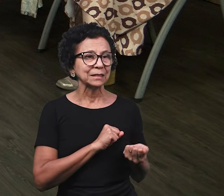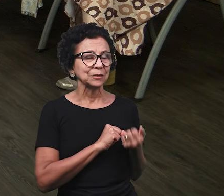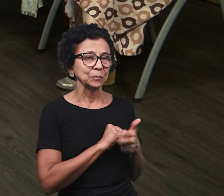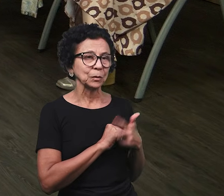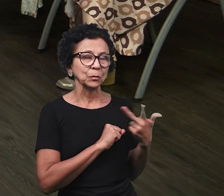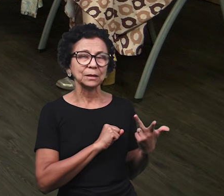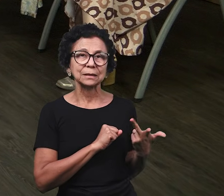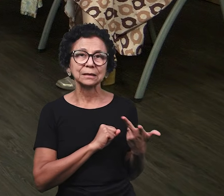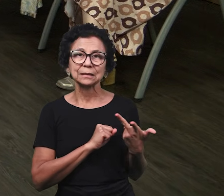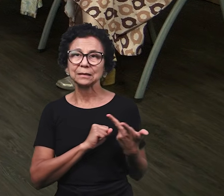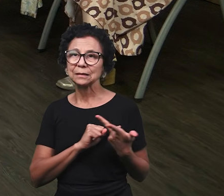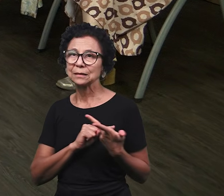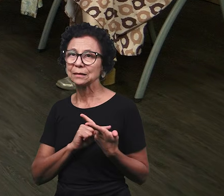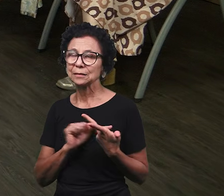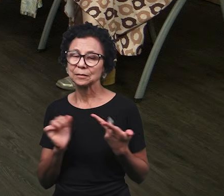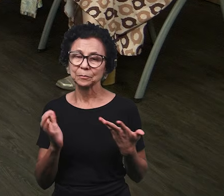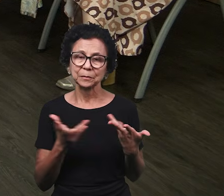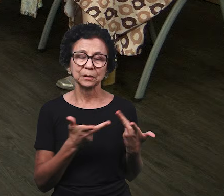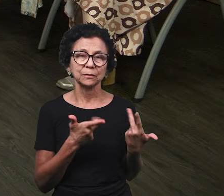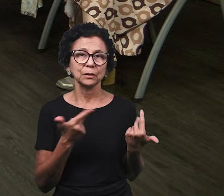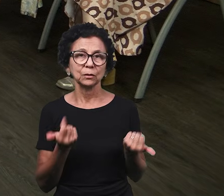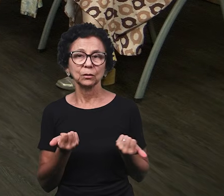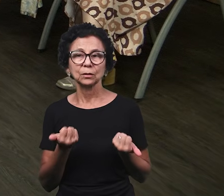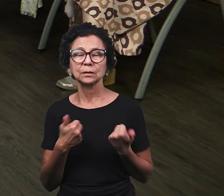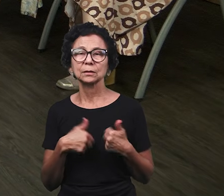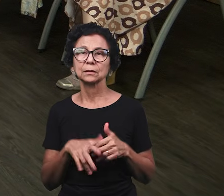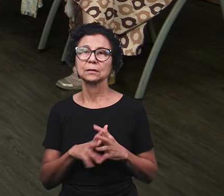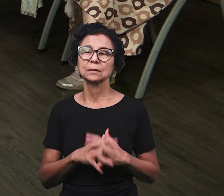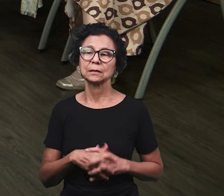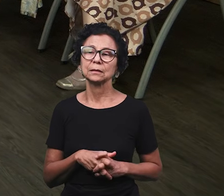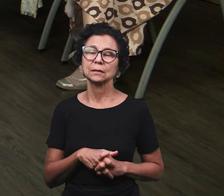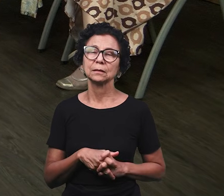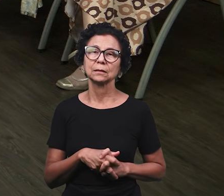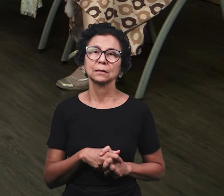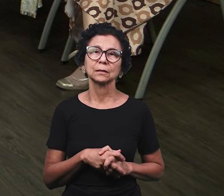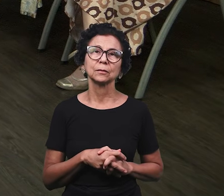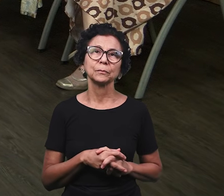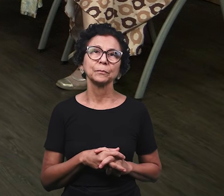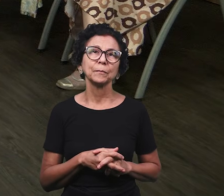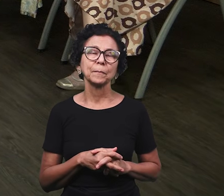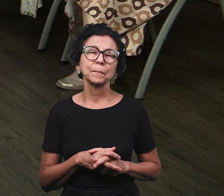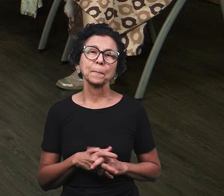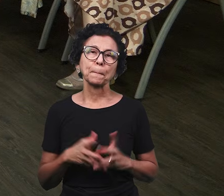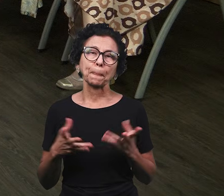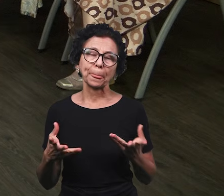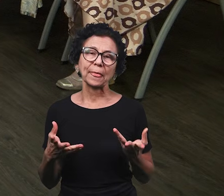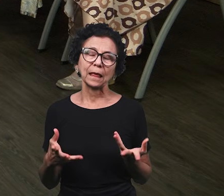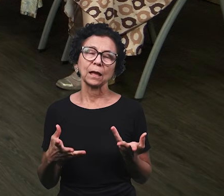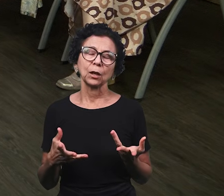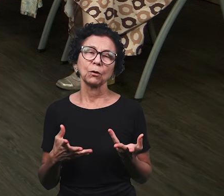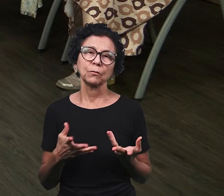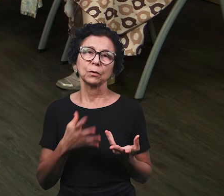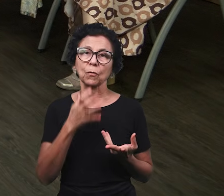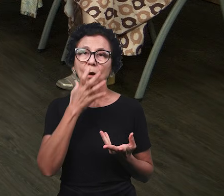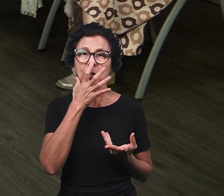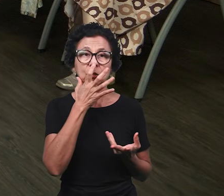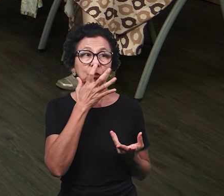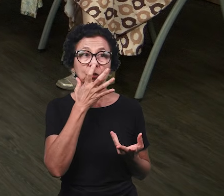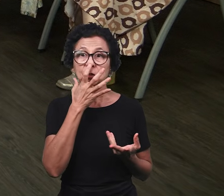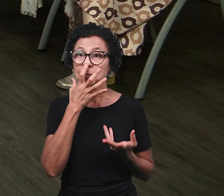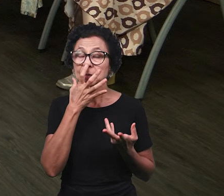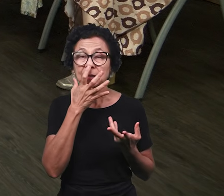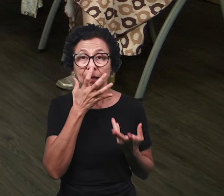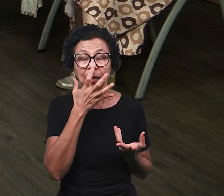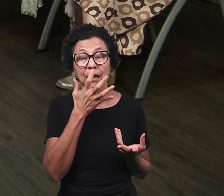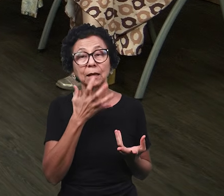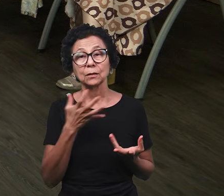algo assim glorioso. Então acho que a grande exemplo para nós é essa passagem, eu fico assim, maravilhado, porque